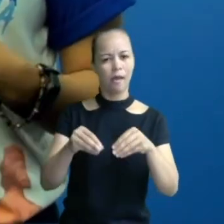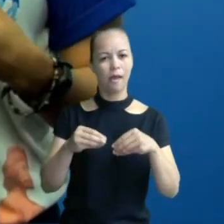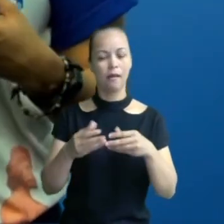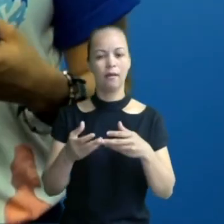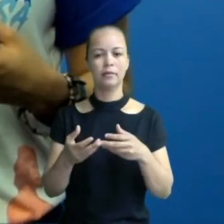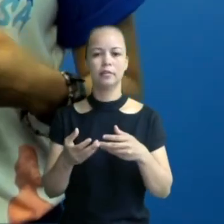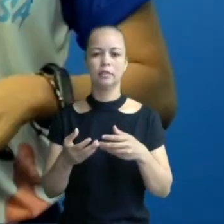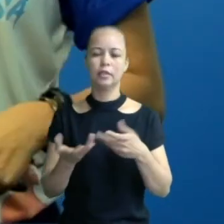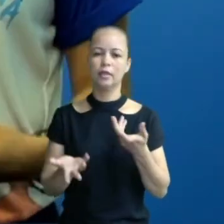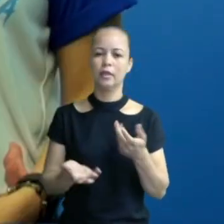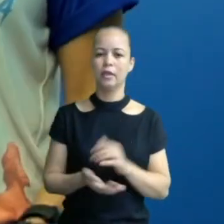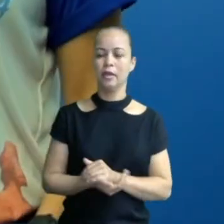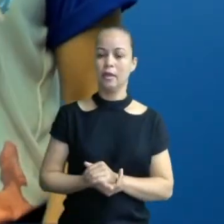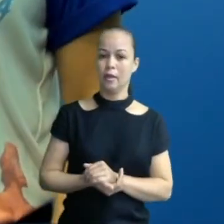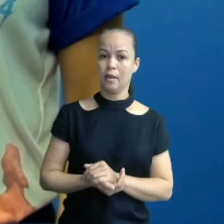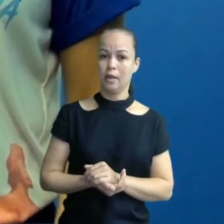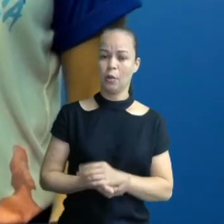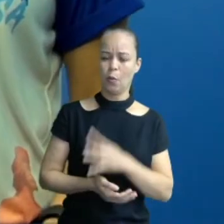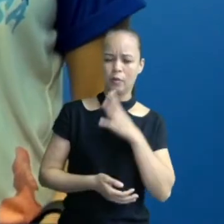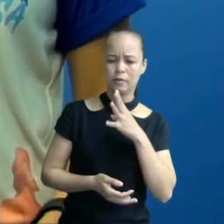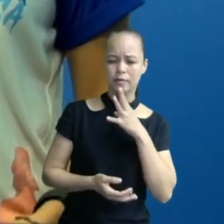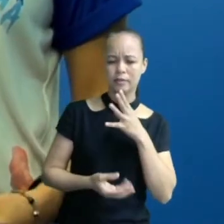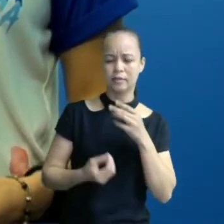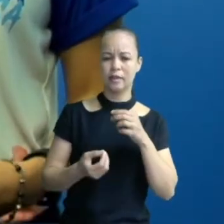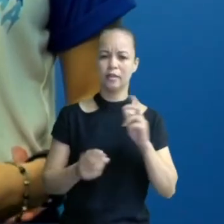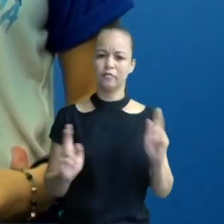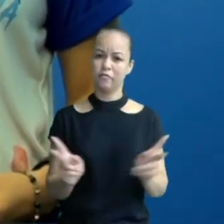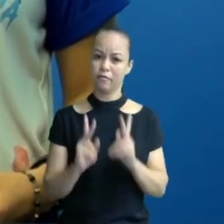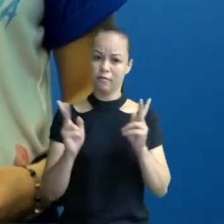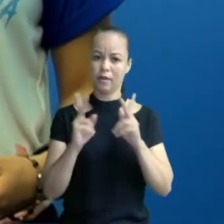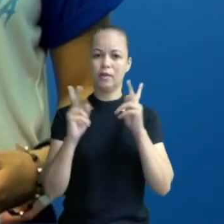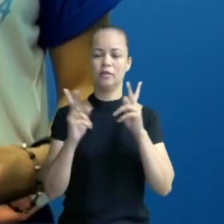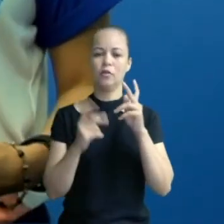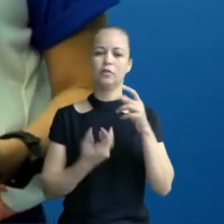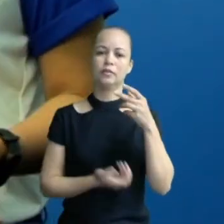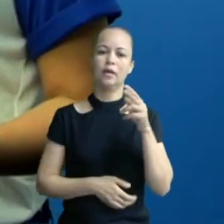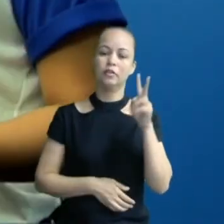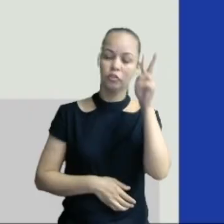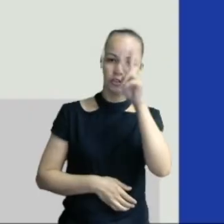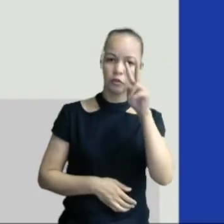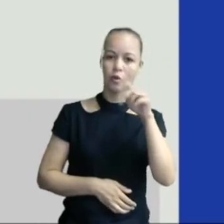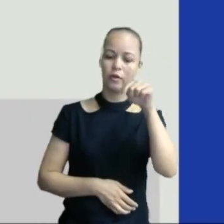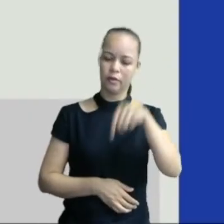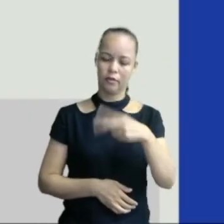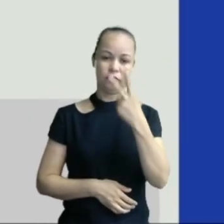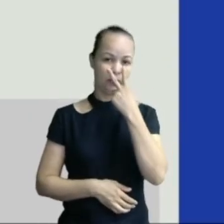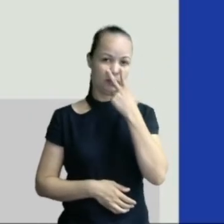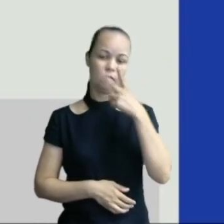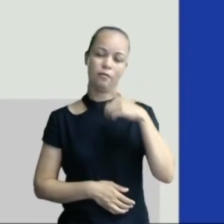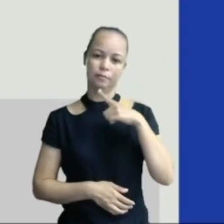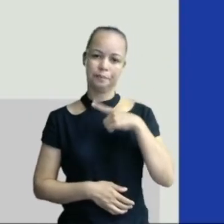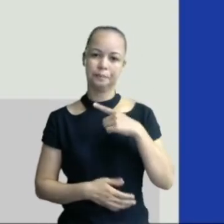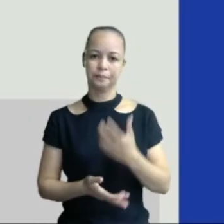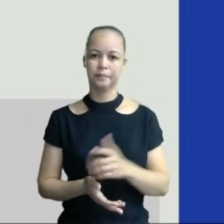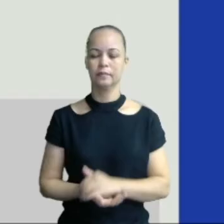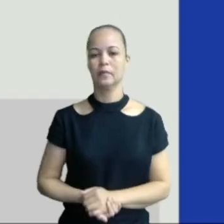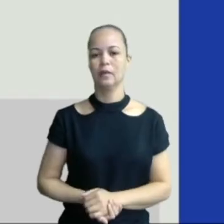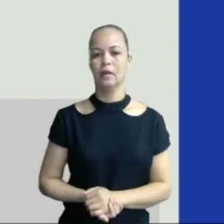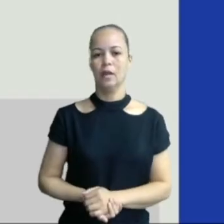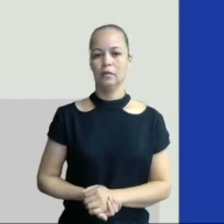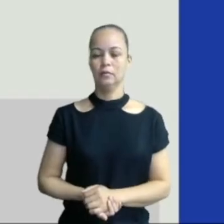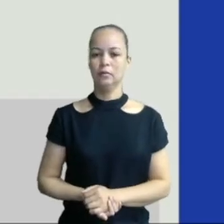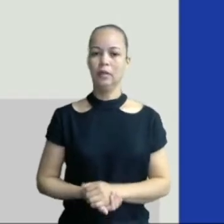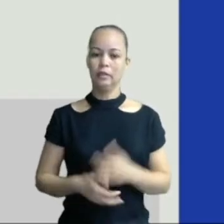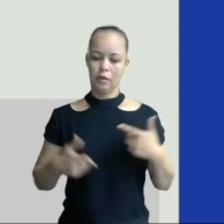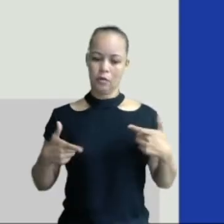de reconhecimento da valiosa história que Vitória de Santo Antão tem. Então, pessoal, a Batalha do Monte